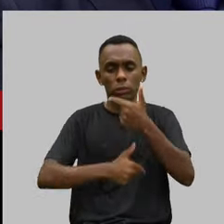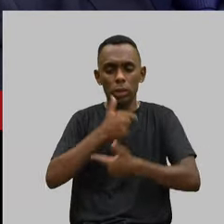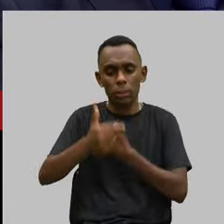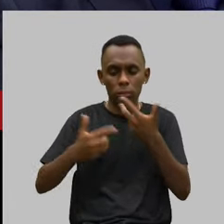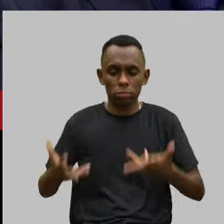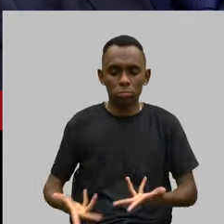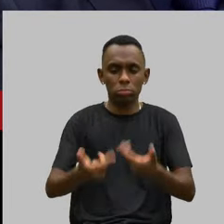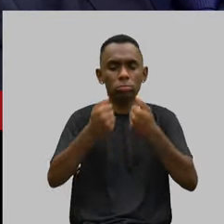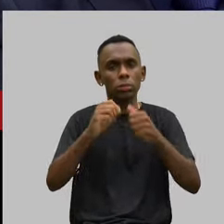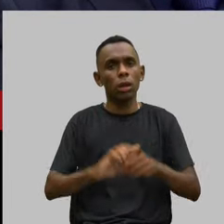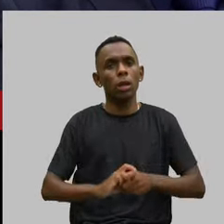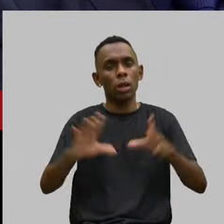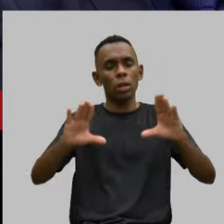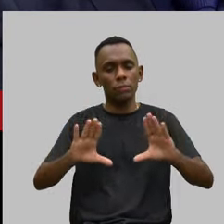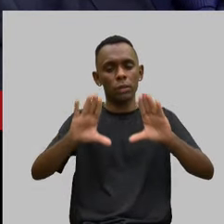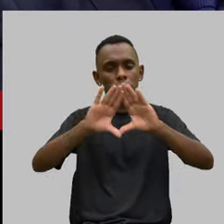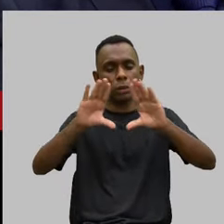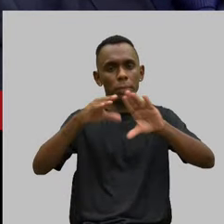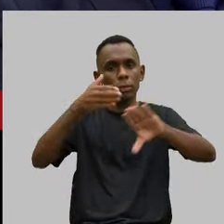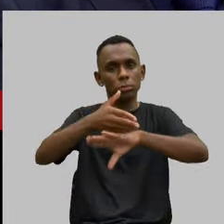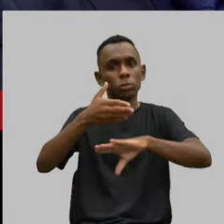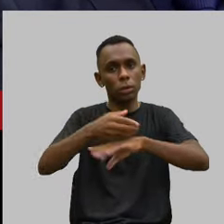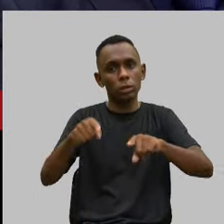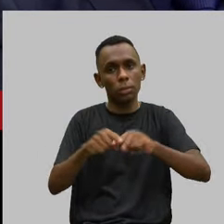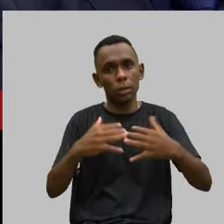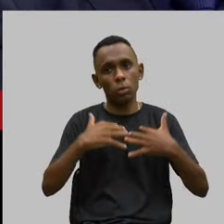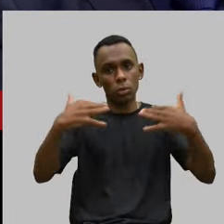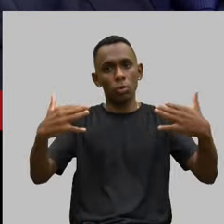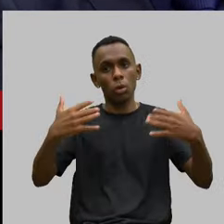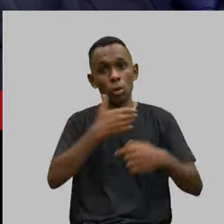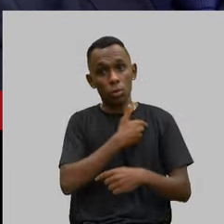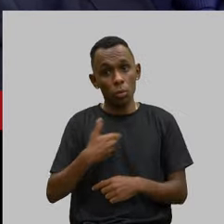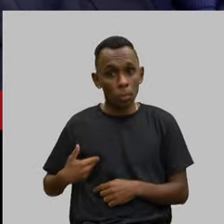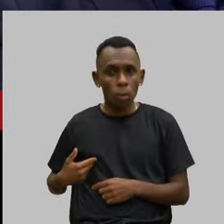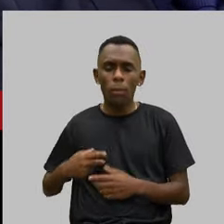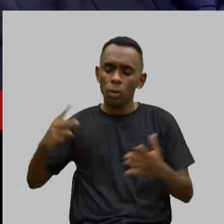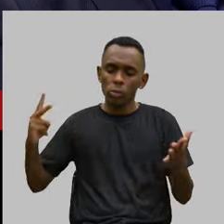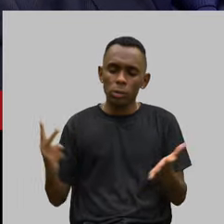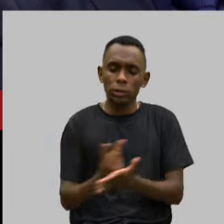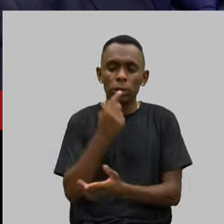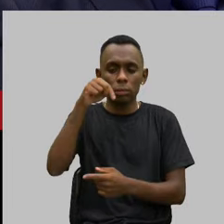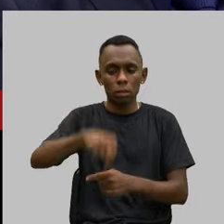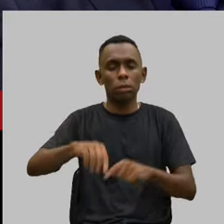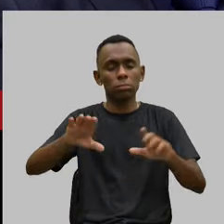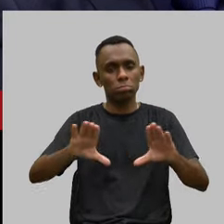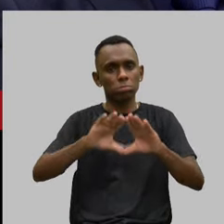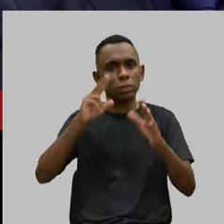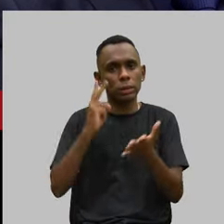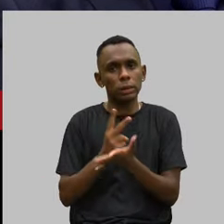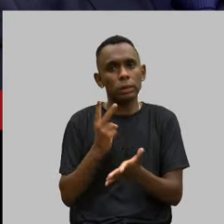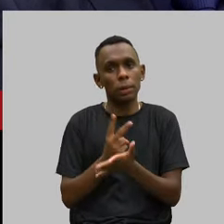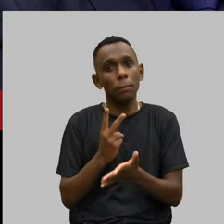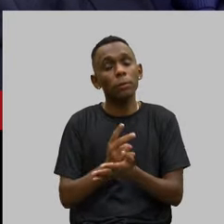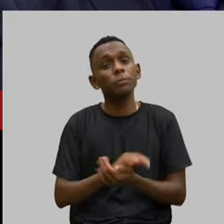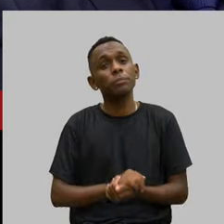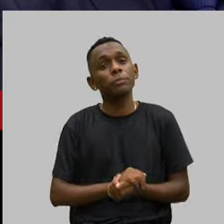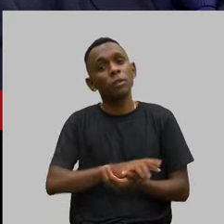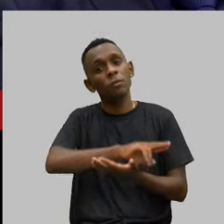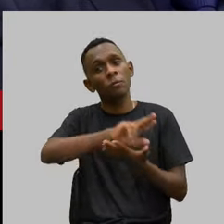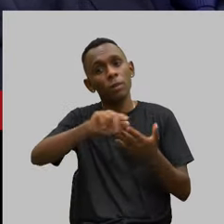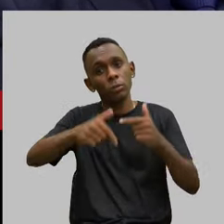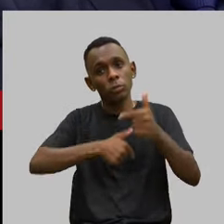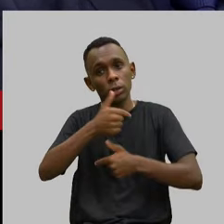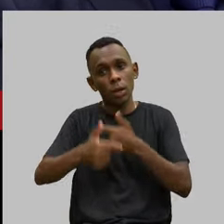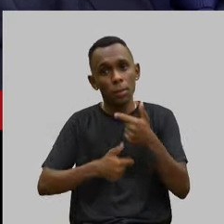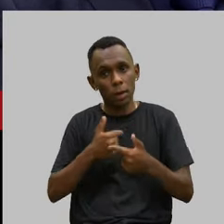a disposição à Assembleia Legislativa as audiências públicas T acontecido nessa casa e tanto os servidores quanto